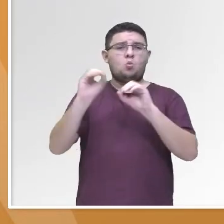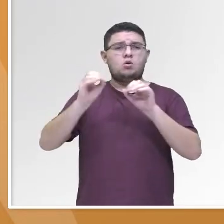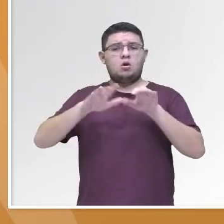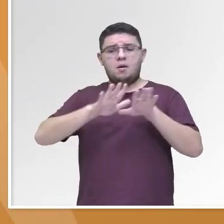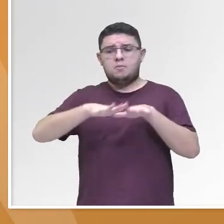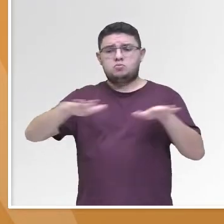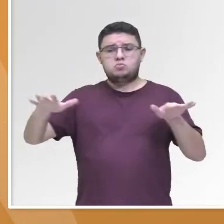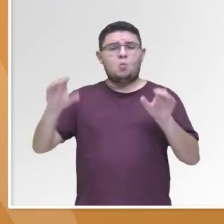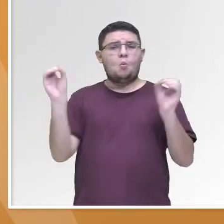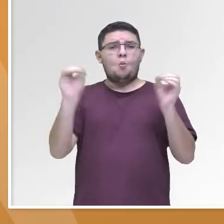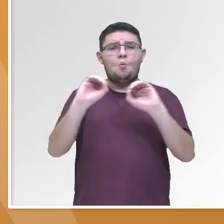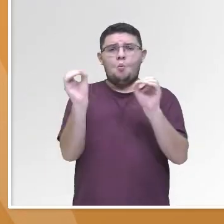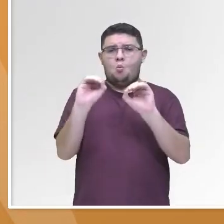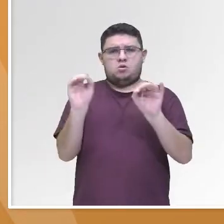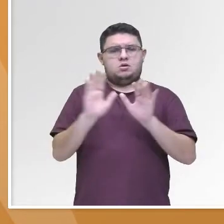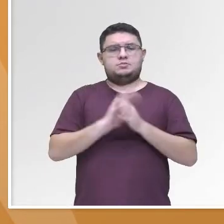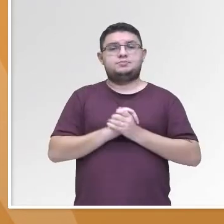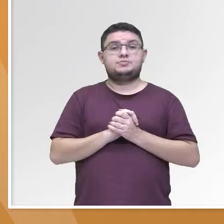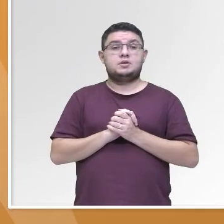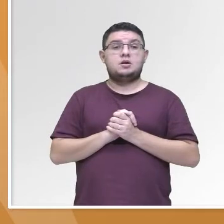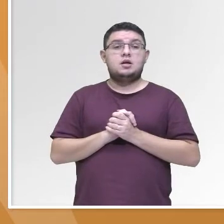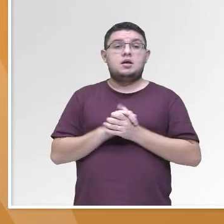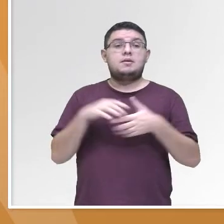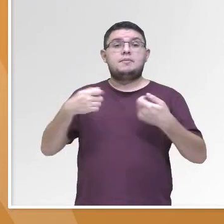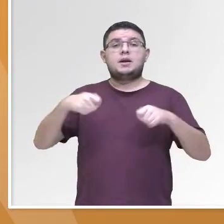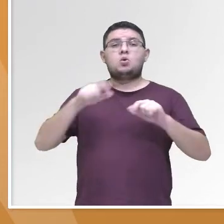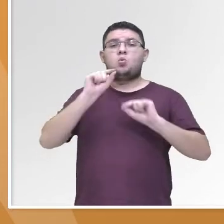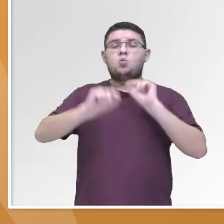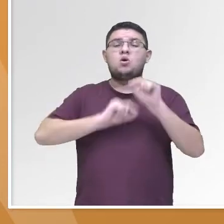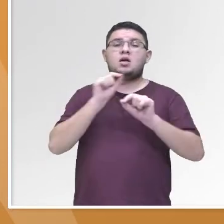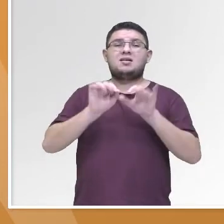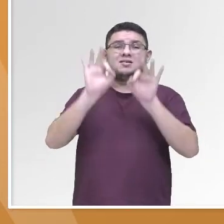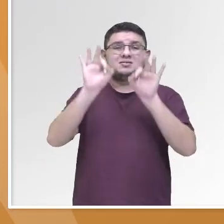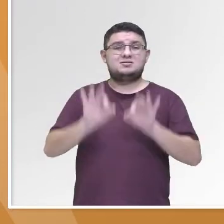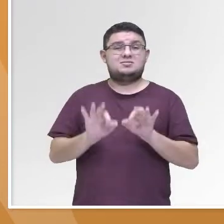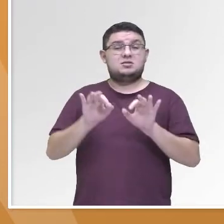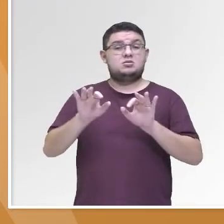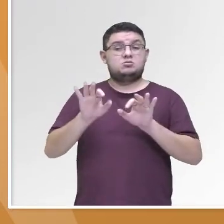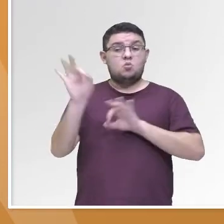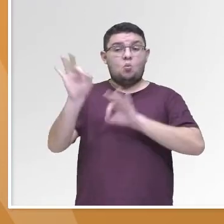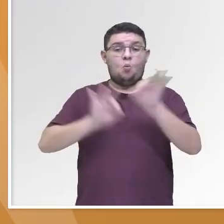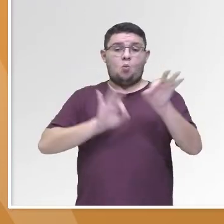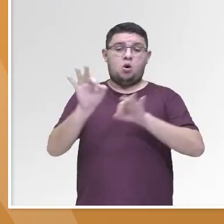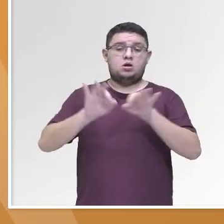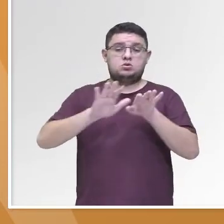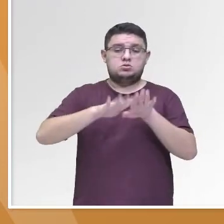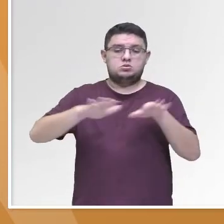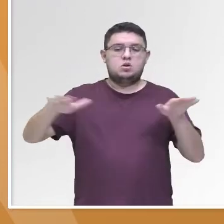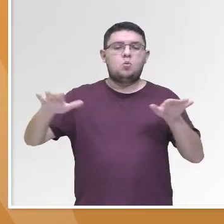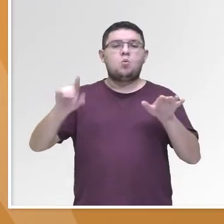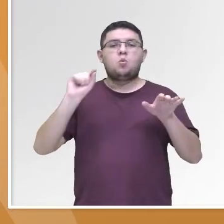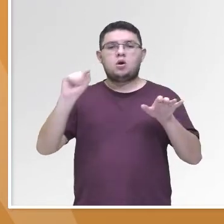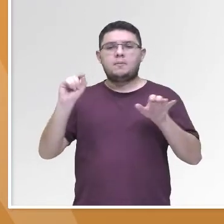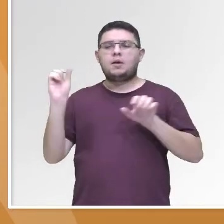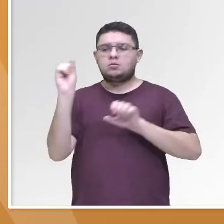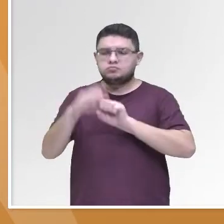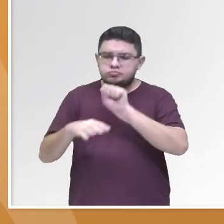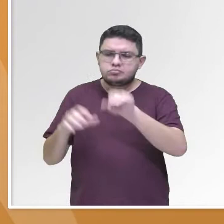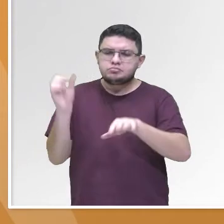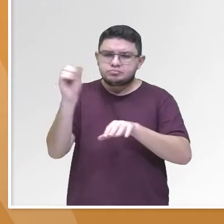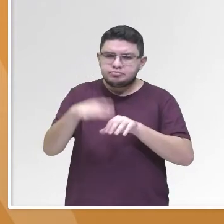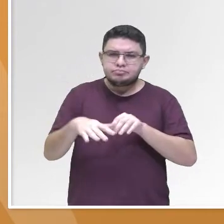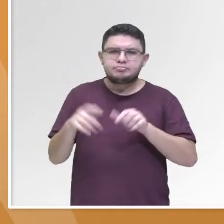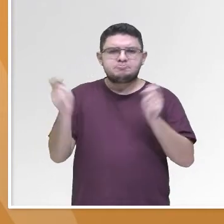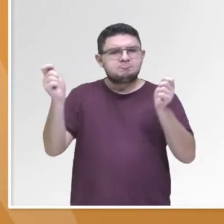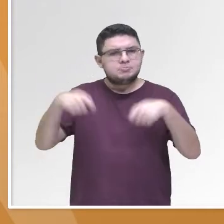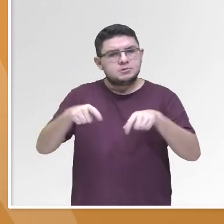o solo, gente, ele precisa estar preparado para receber esses resíduos, para receber esses lixos,